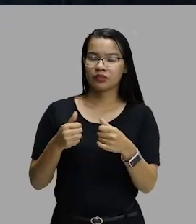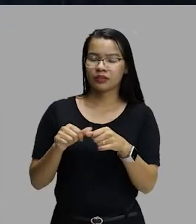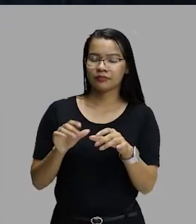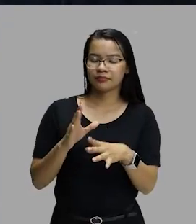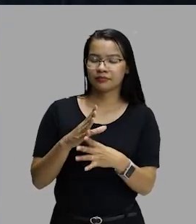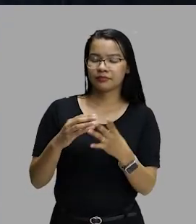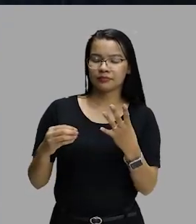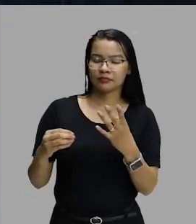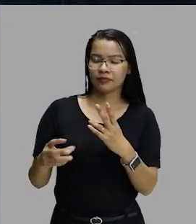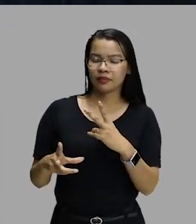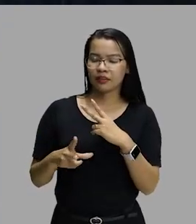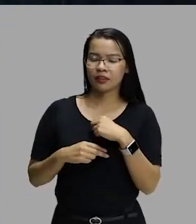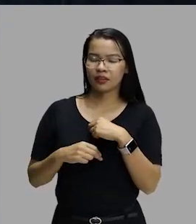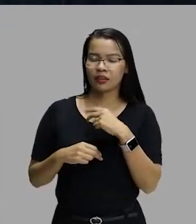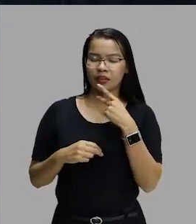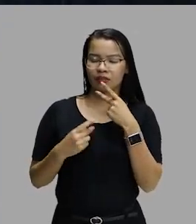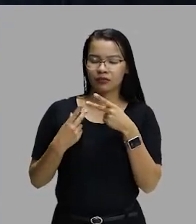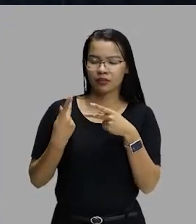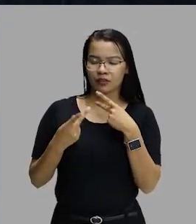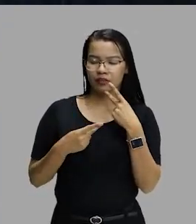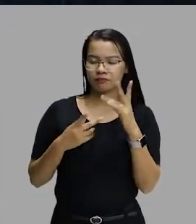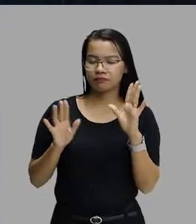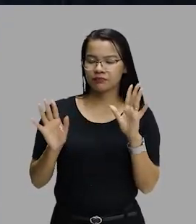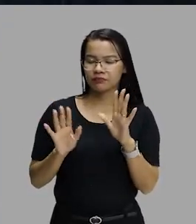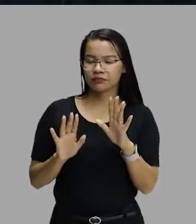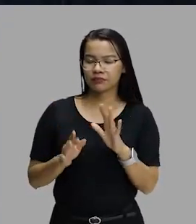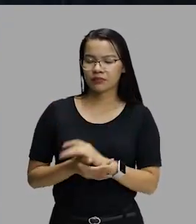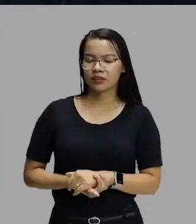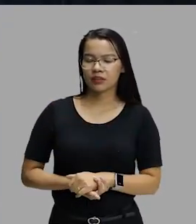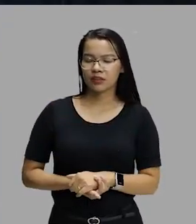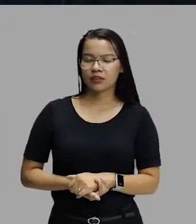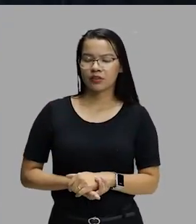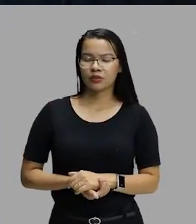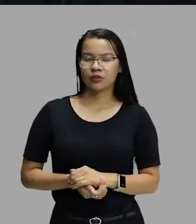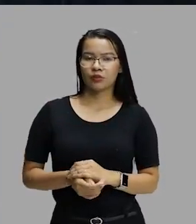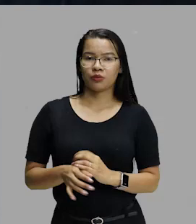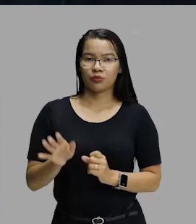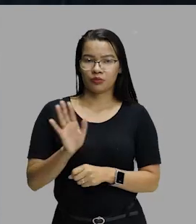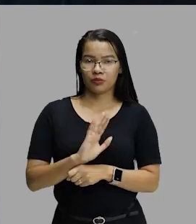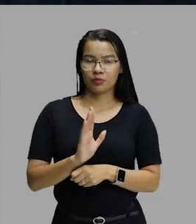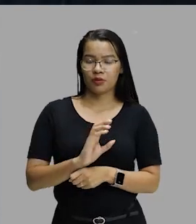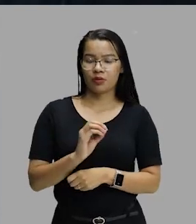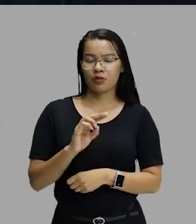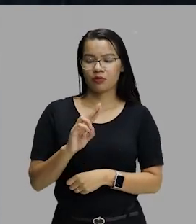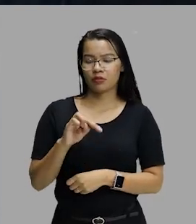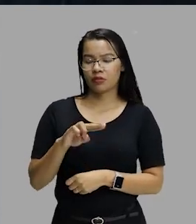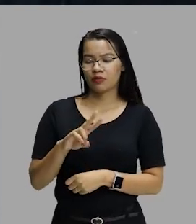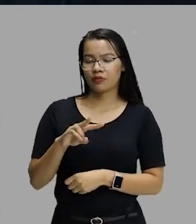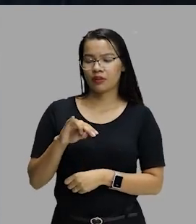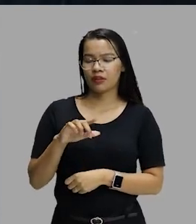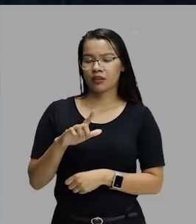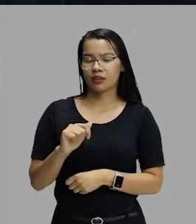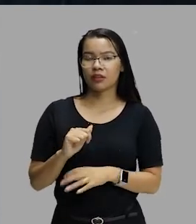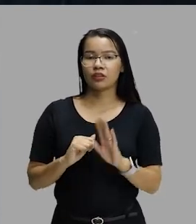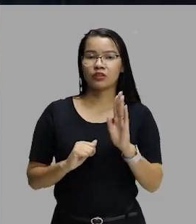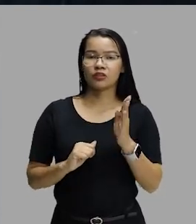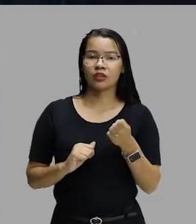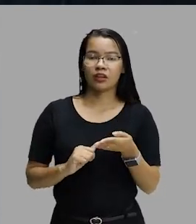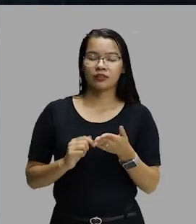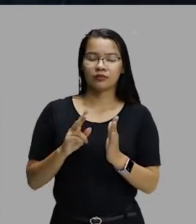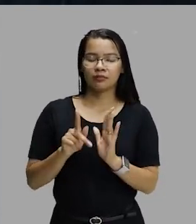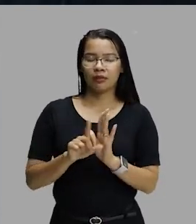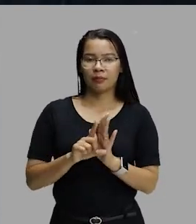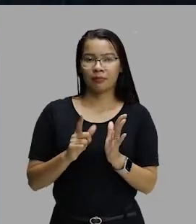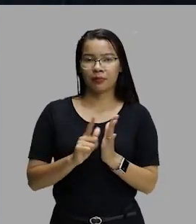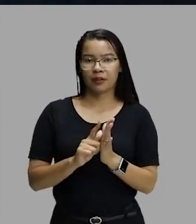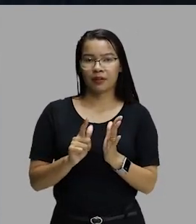nenhuma fala do artista lá, da personagem daquela série, daquele filme, daquela novela que você assistiu. No papel é a mesma coisa, mas parece